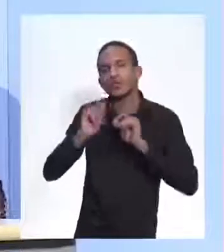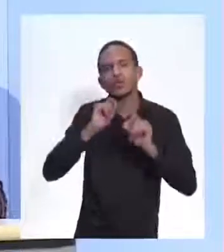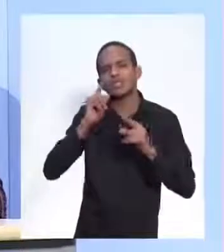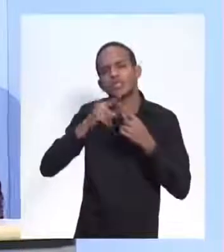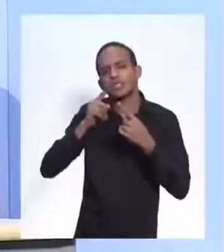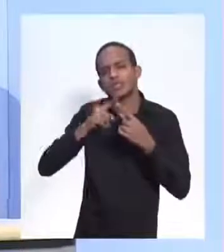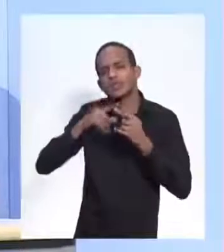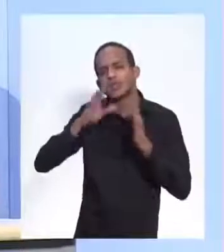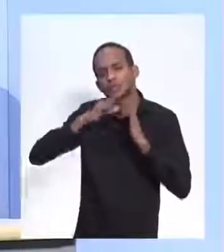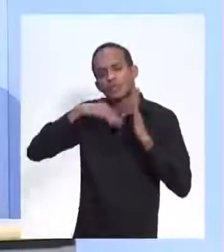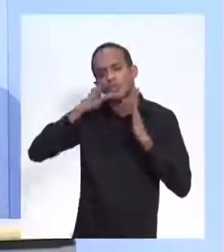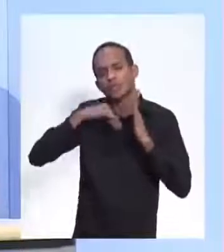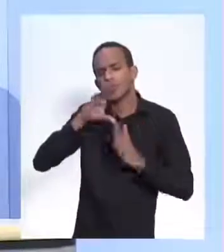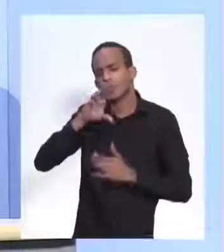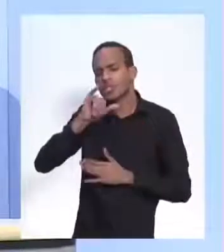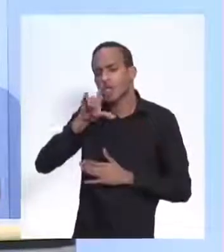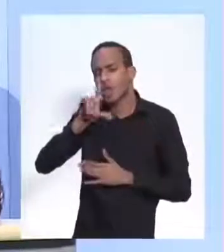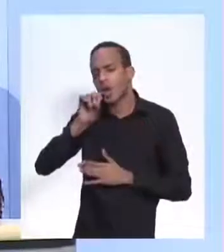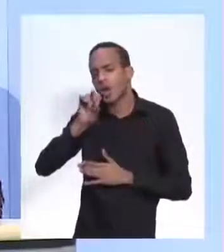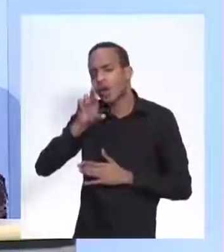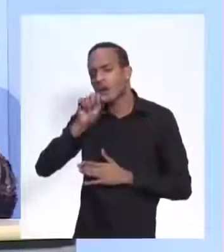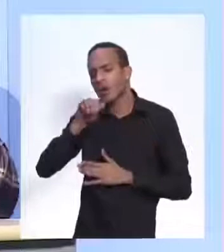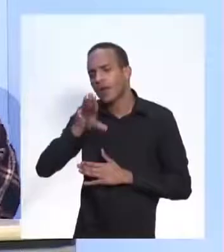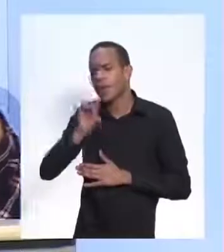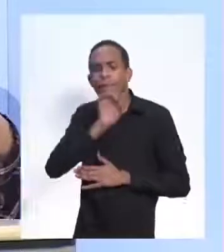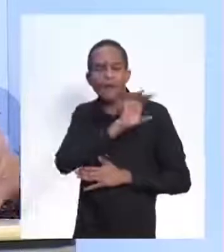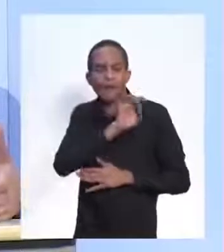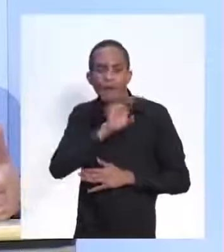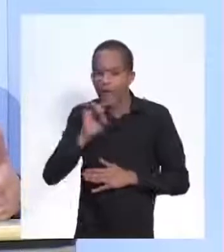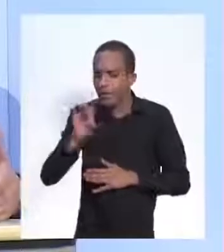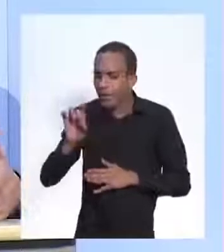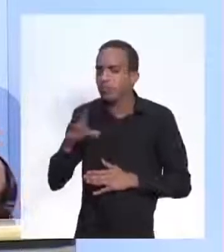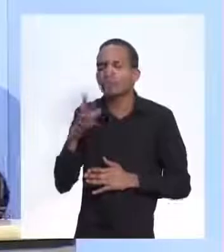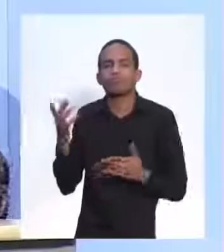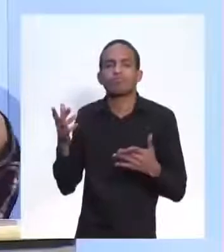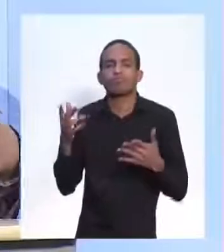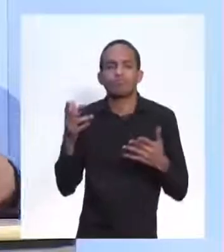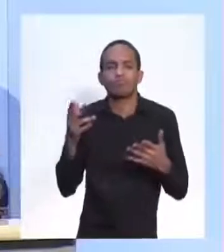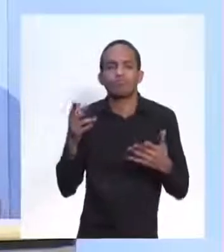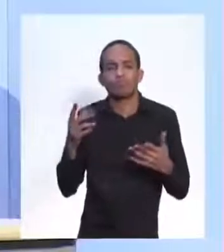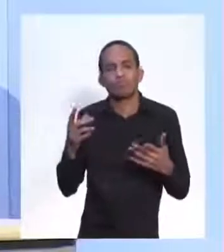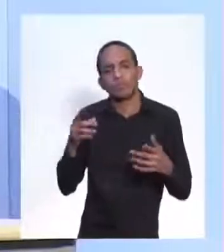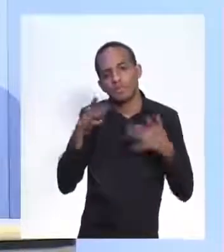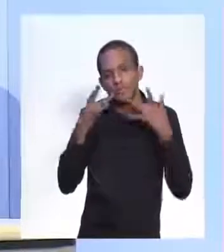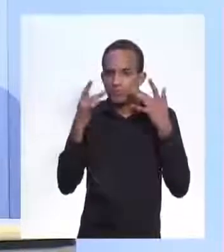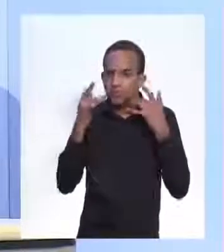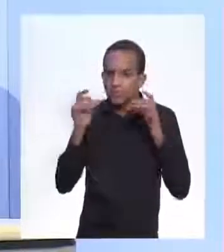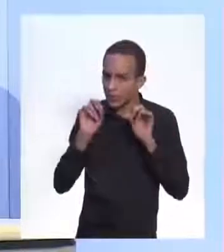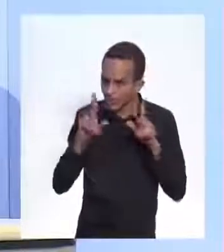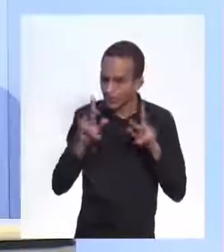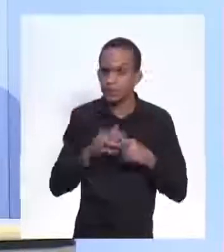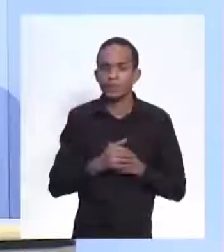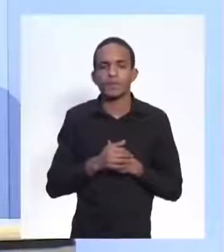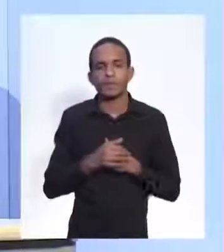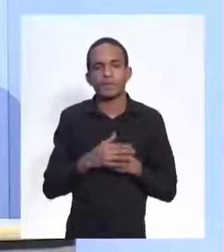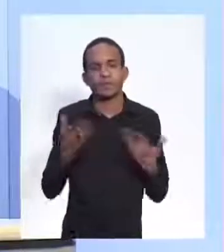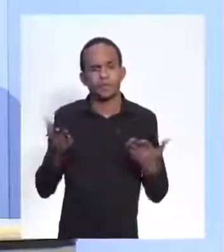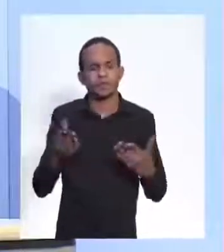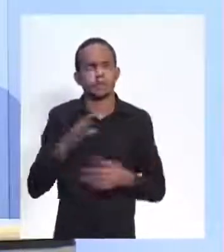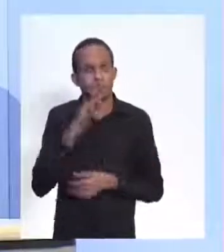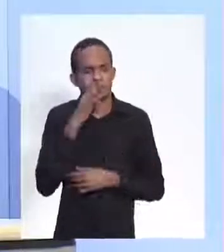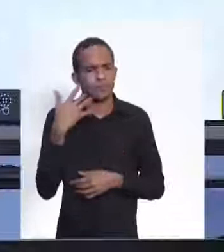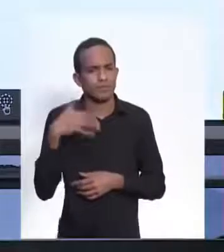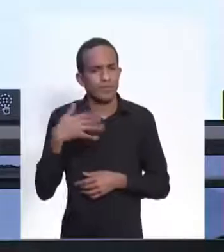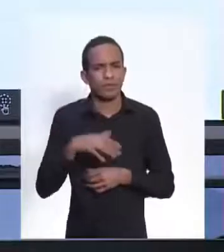tipo de cenário, que tipo de ciclorama ele vai precisar para cada ato da peça, para cada mudança de cenário, tá bom? É bem